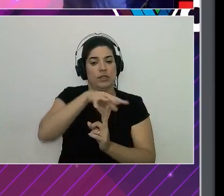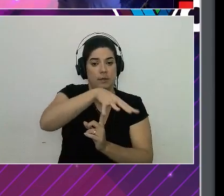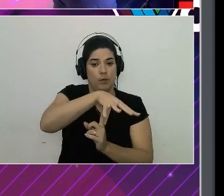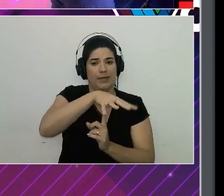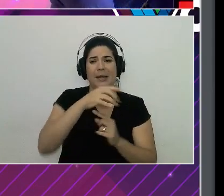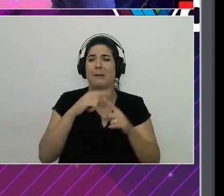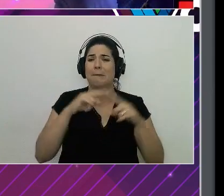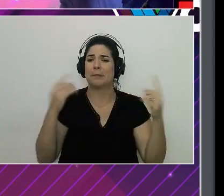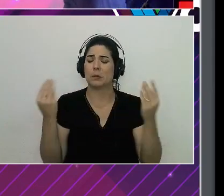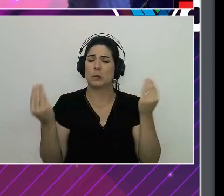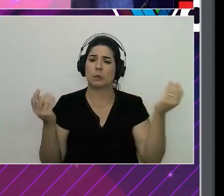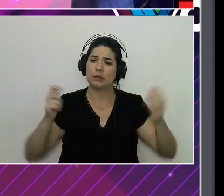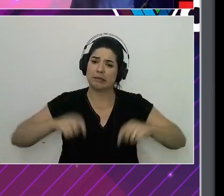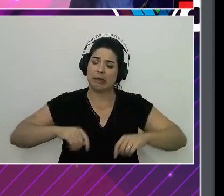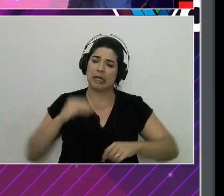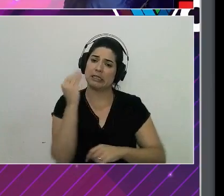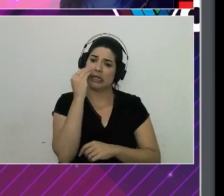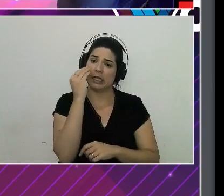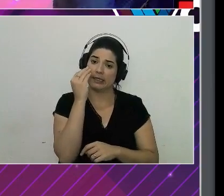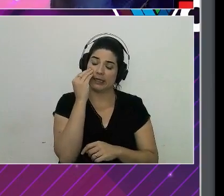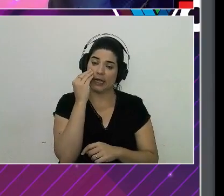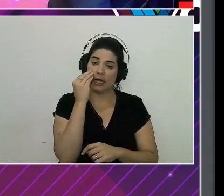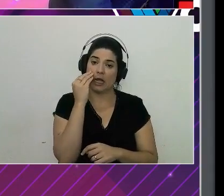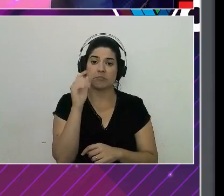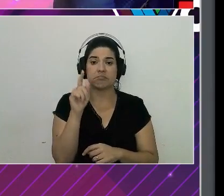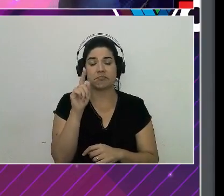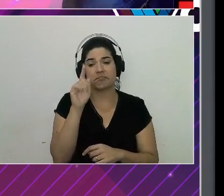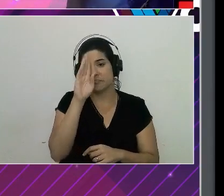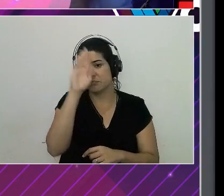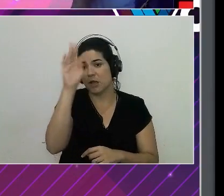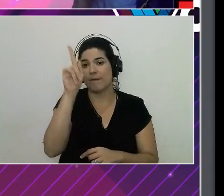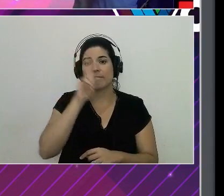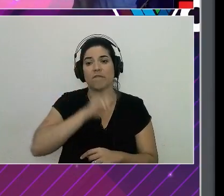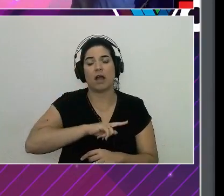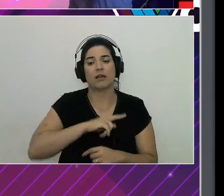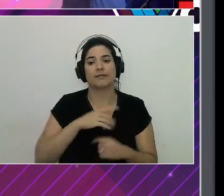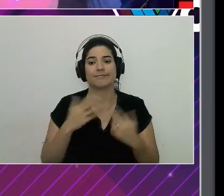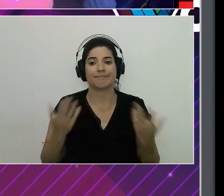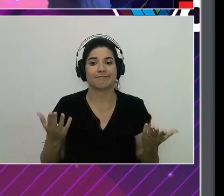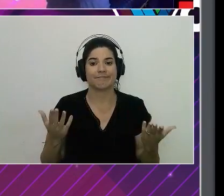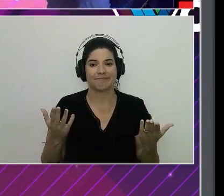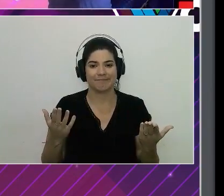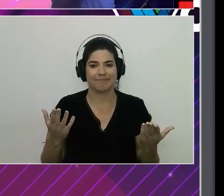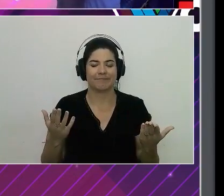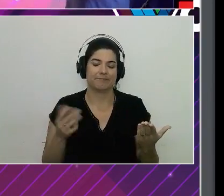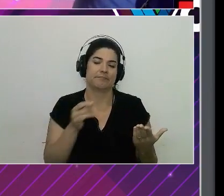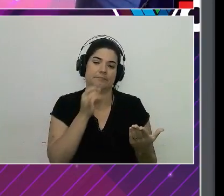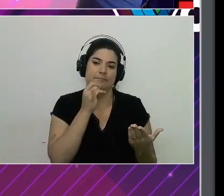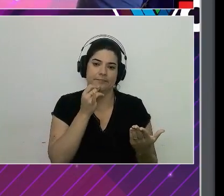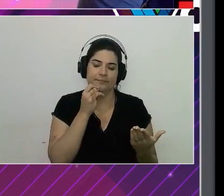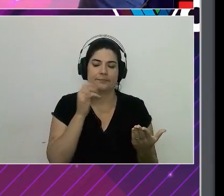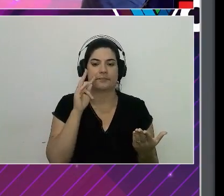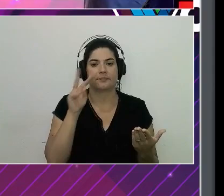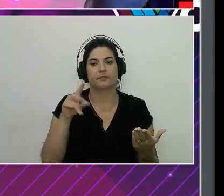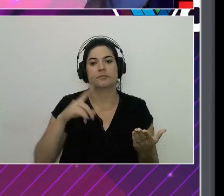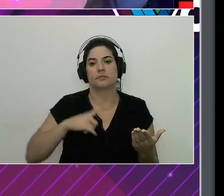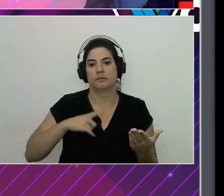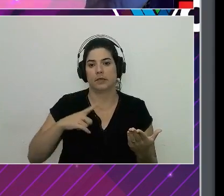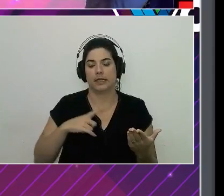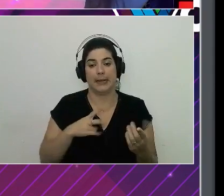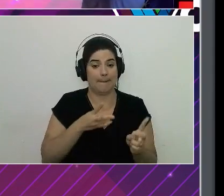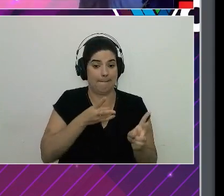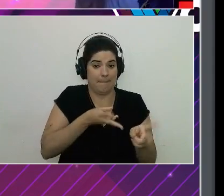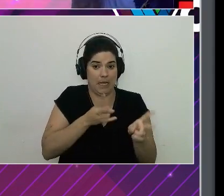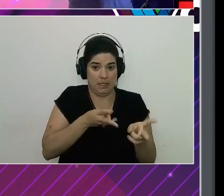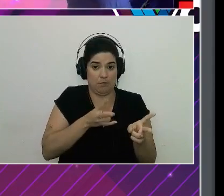dessa, principalmente em falha? Então, imagina que você tem essa mesma coisa, só que na hora de criar